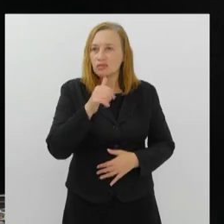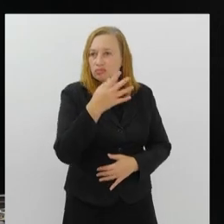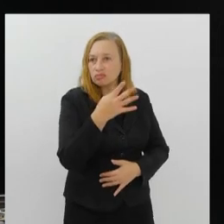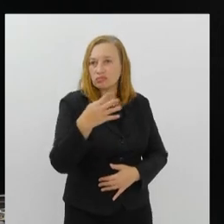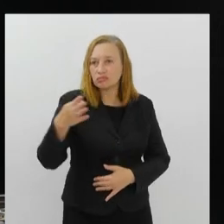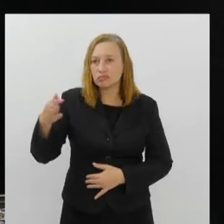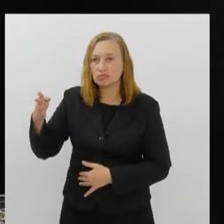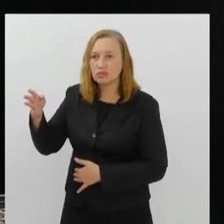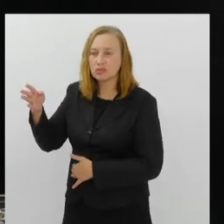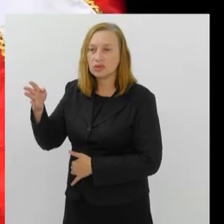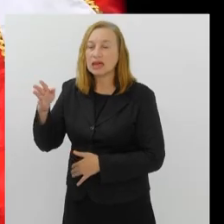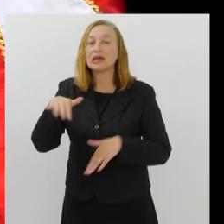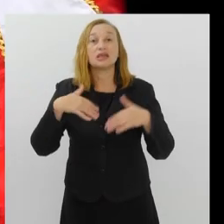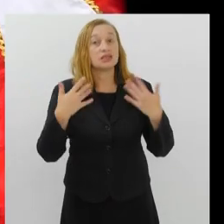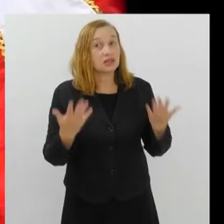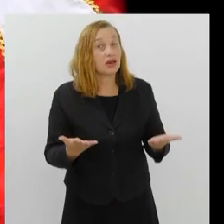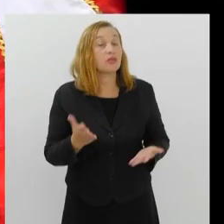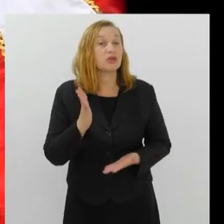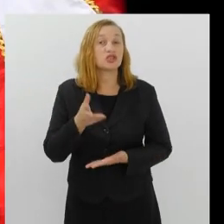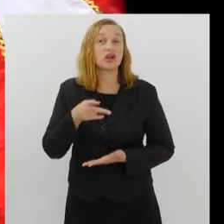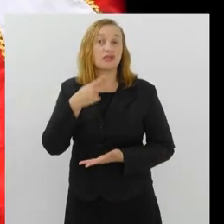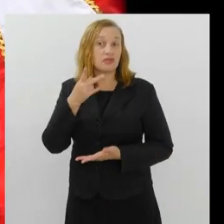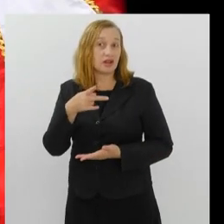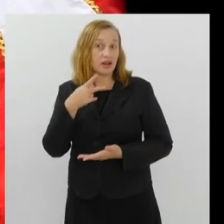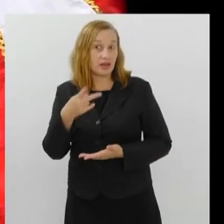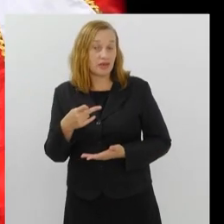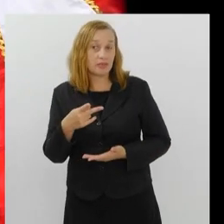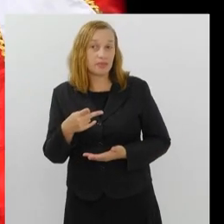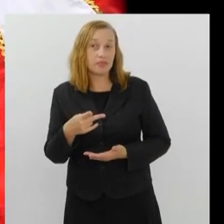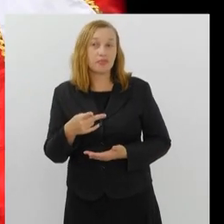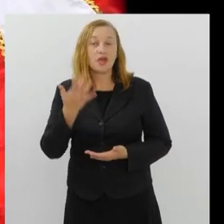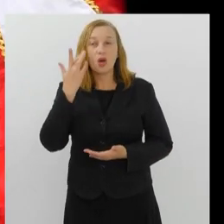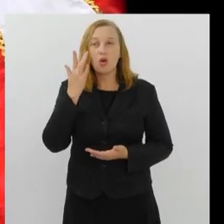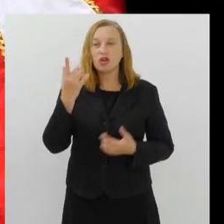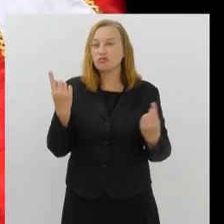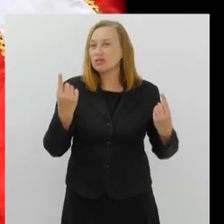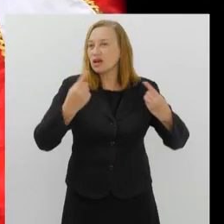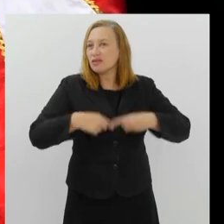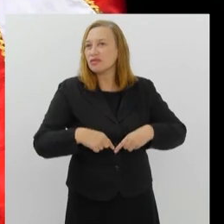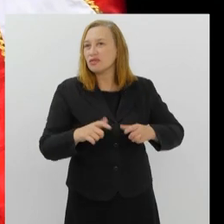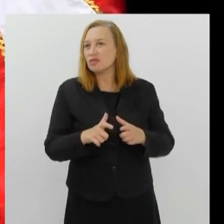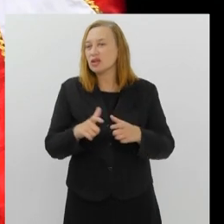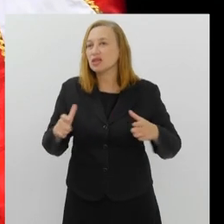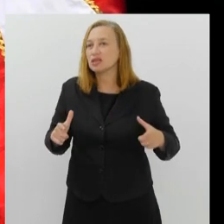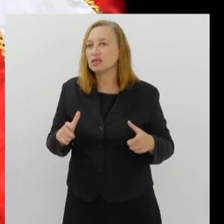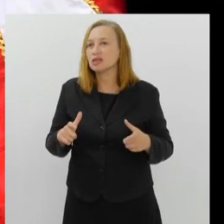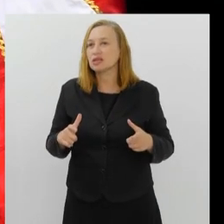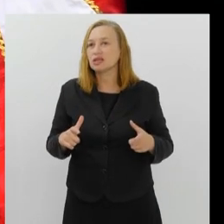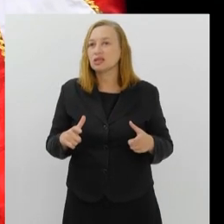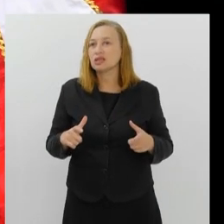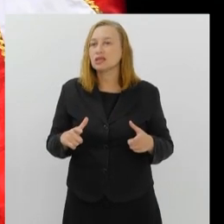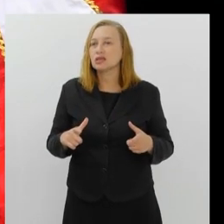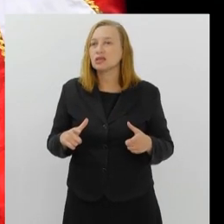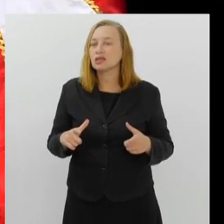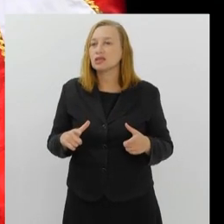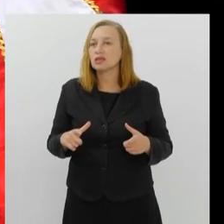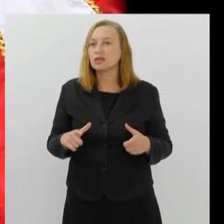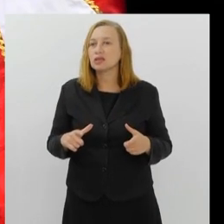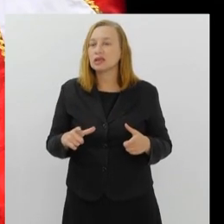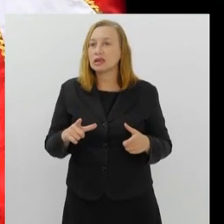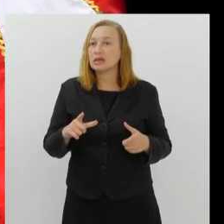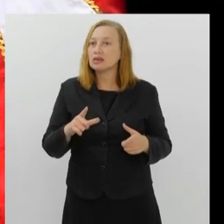porta-bandeira? Então, como eu já cheguei a comentar, eu acho que um dos maiores desafios é ter